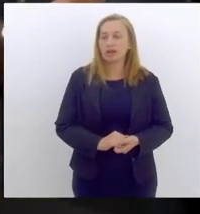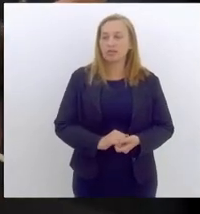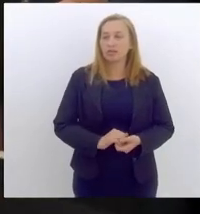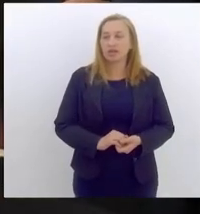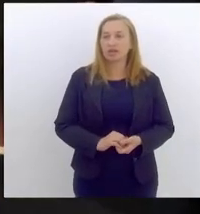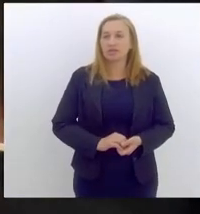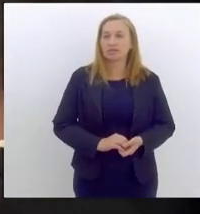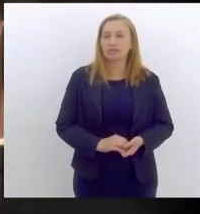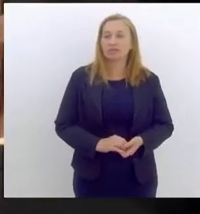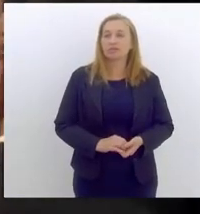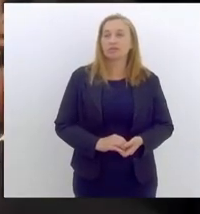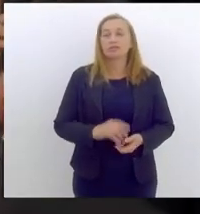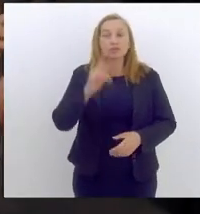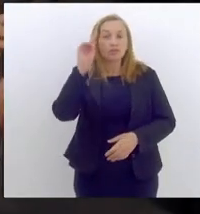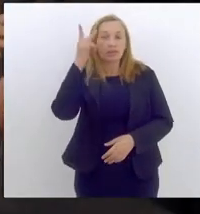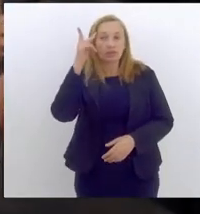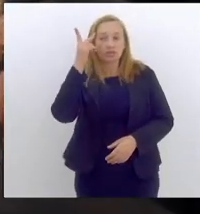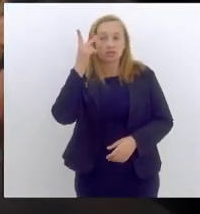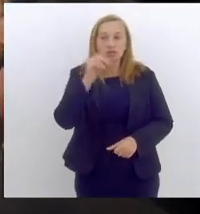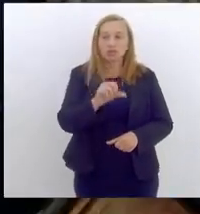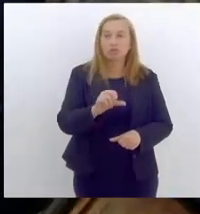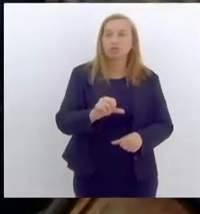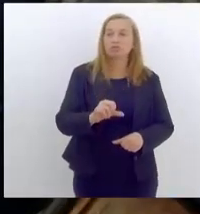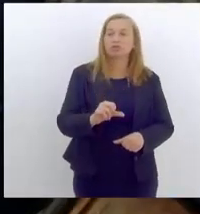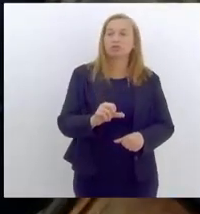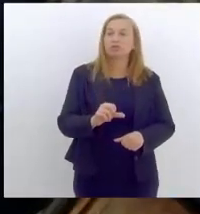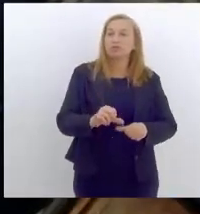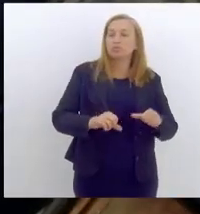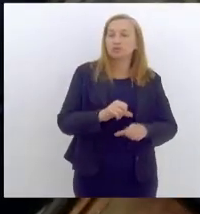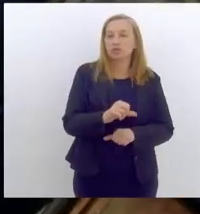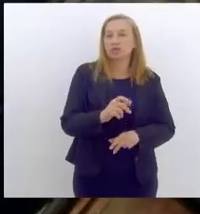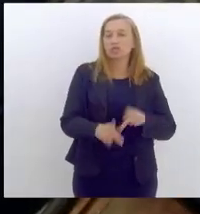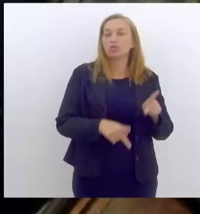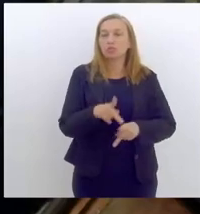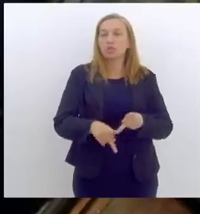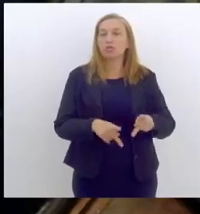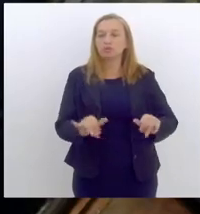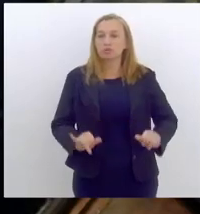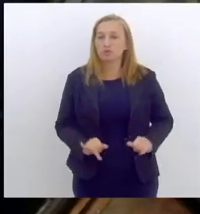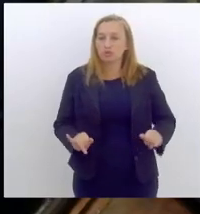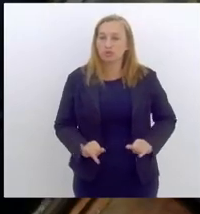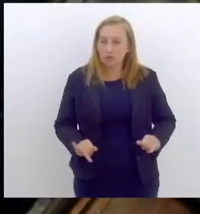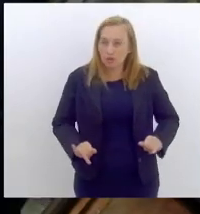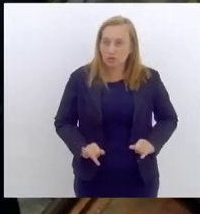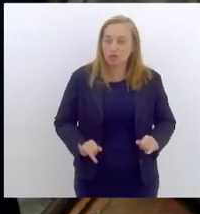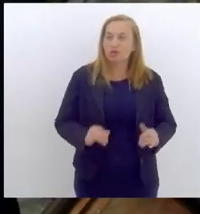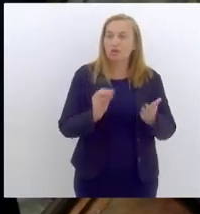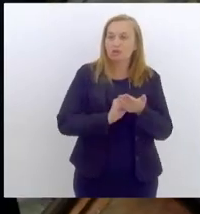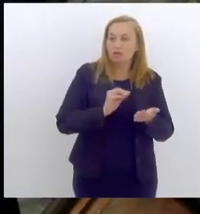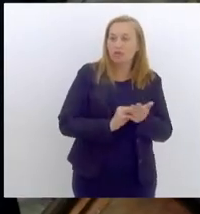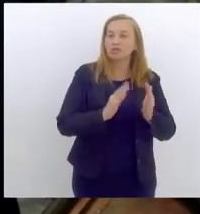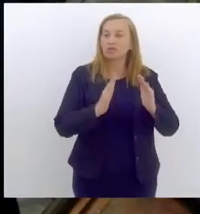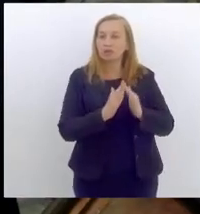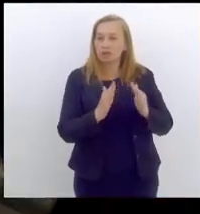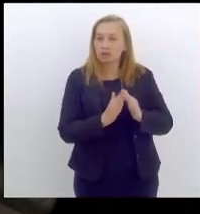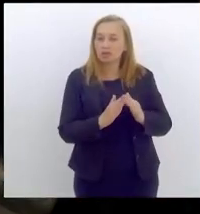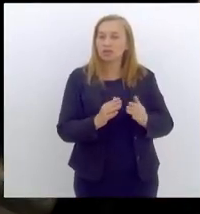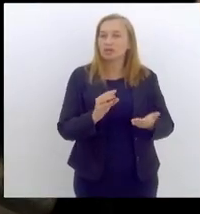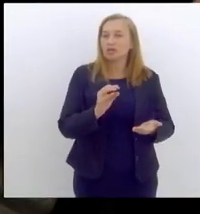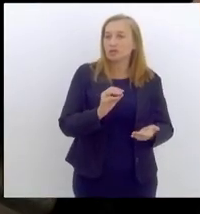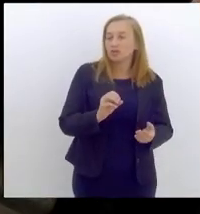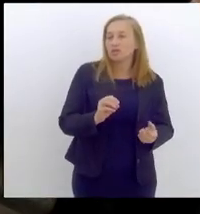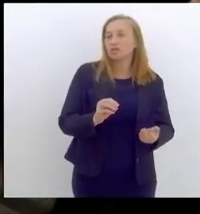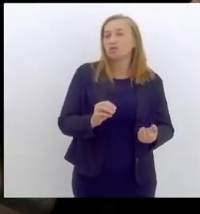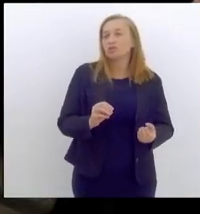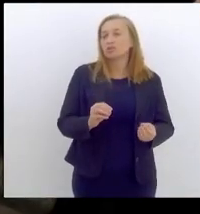para mudar a história do povo fluminense, tão sofrido com a falta de moradia, tão sofrido com o sucateamento da educação e da